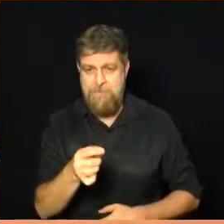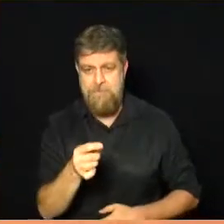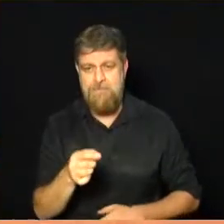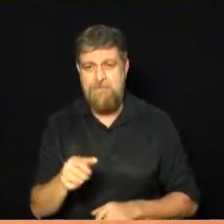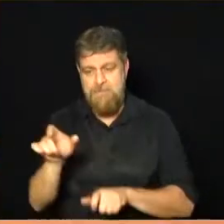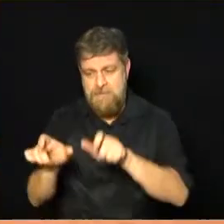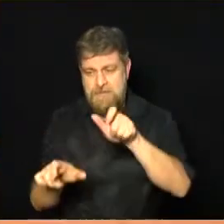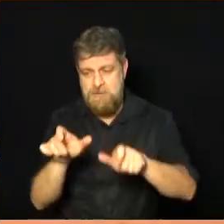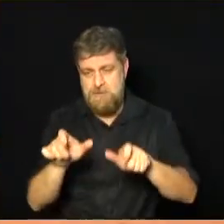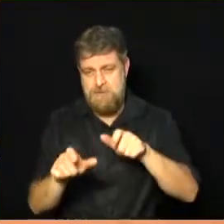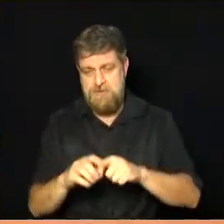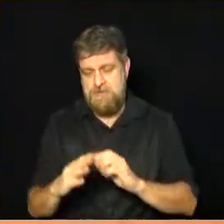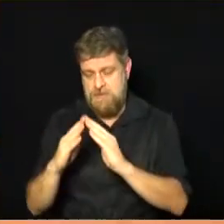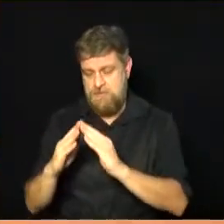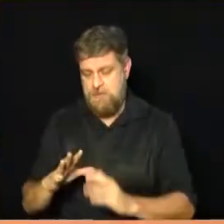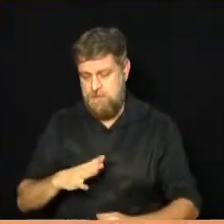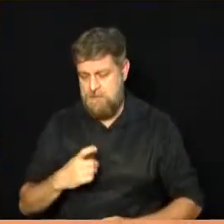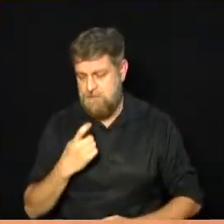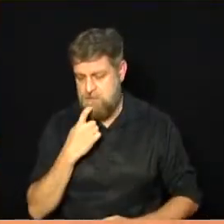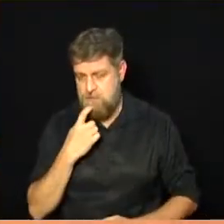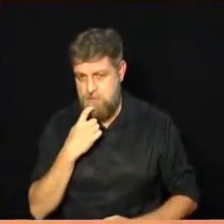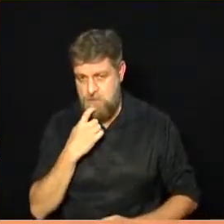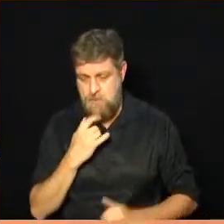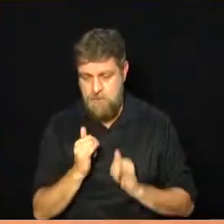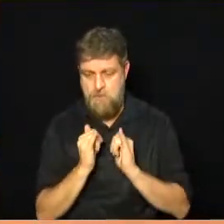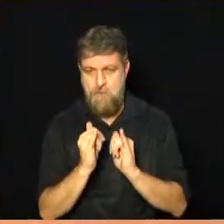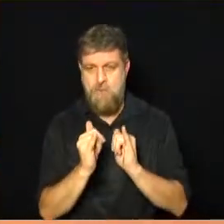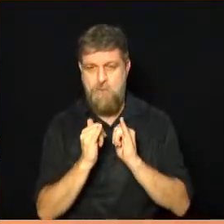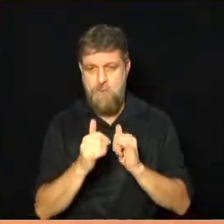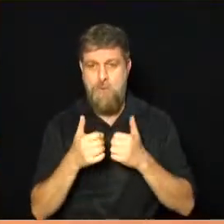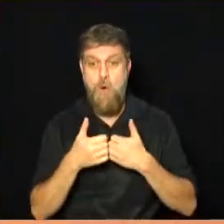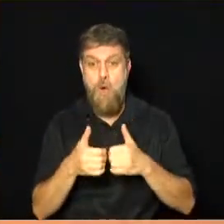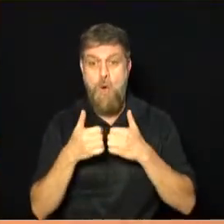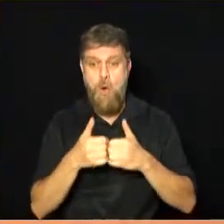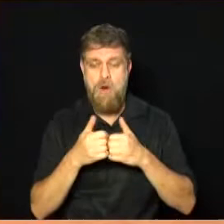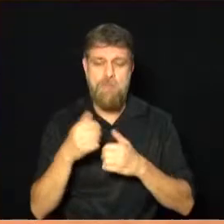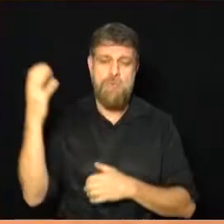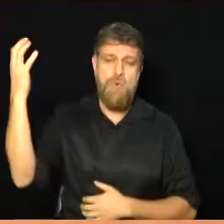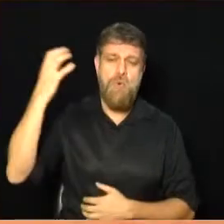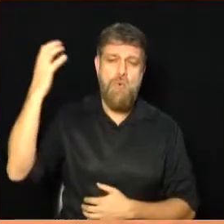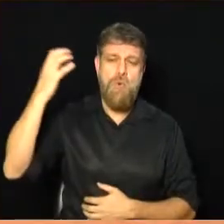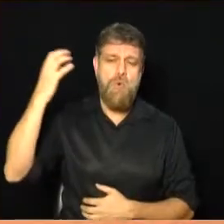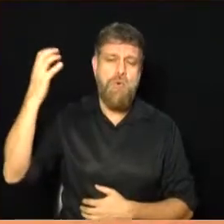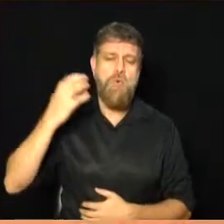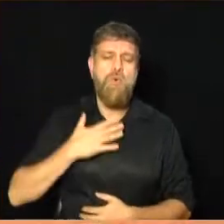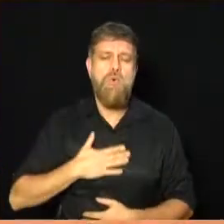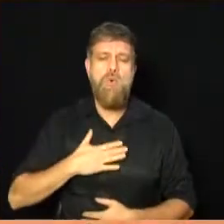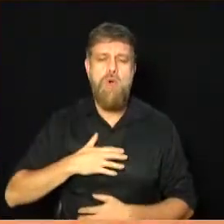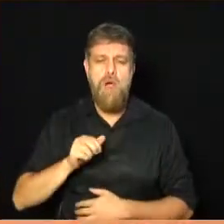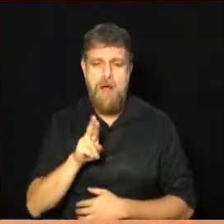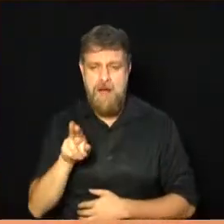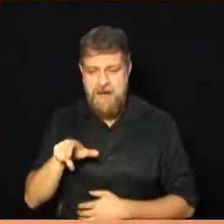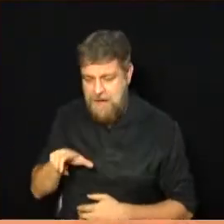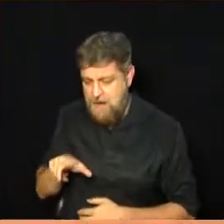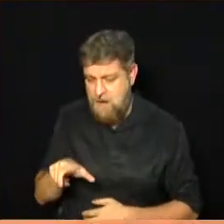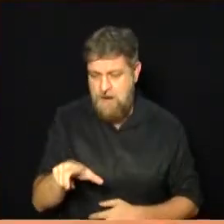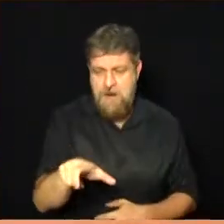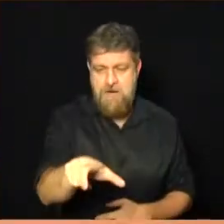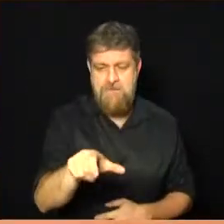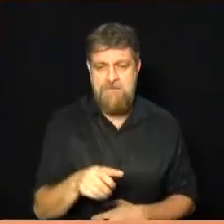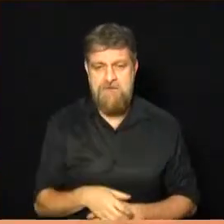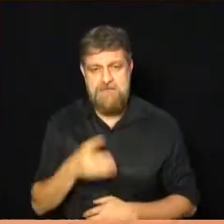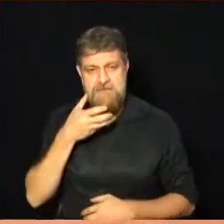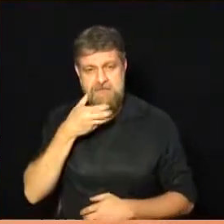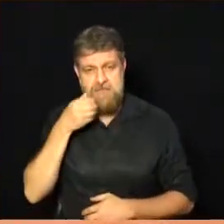em ônibus articulados elétricos com ar-condicionado, que vão operar em faixas exclusivas, separadas